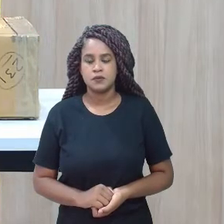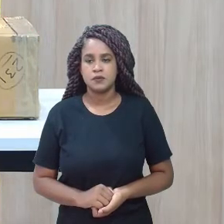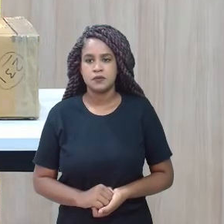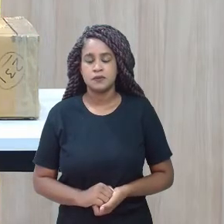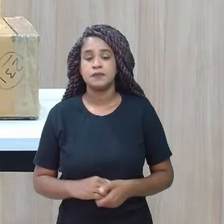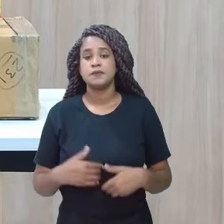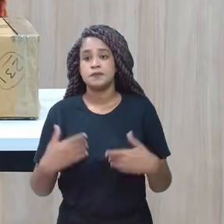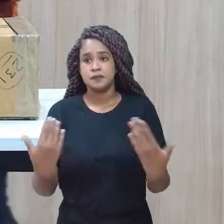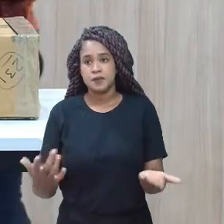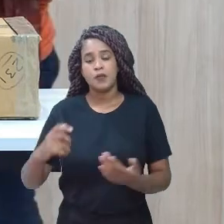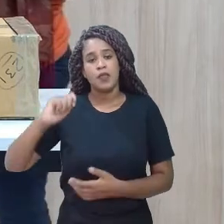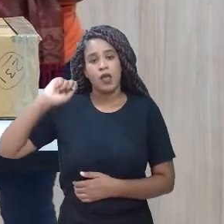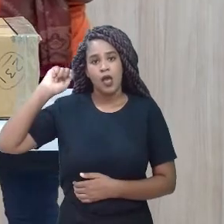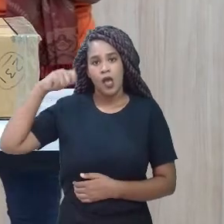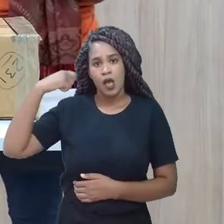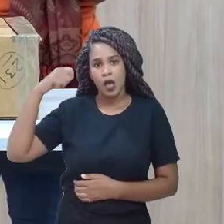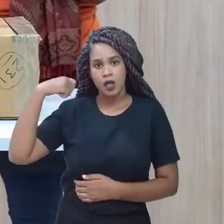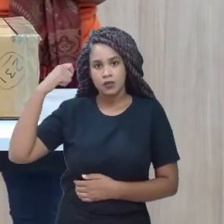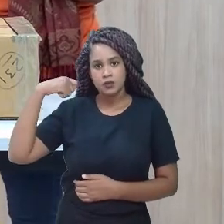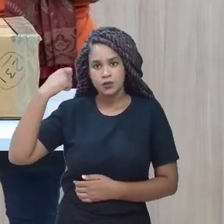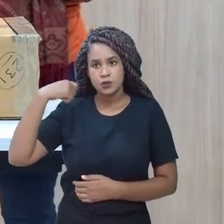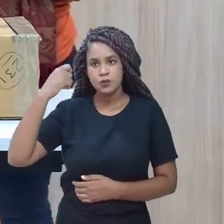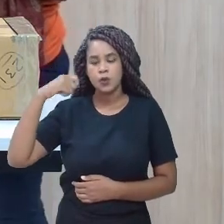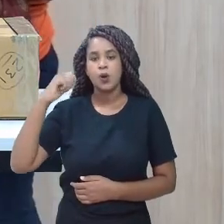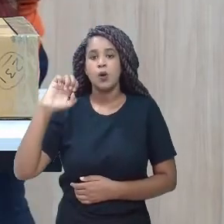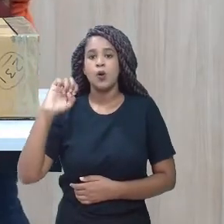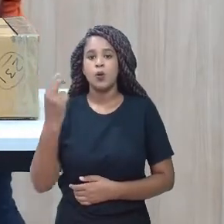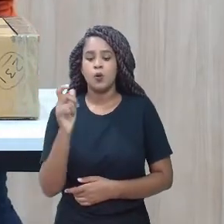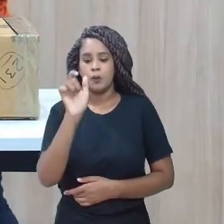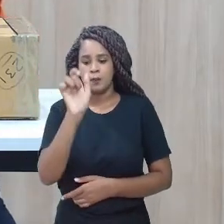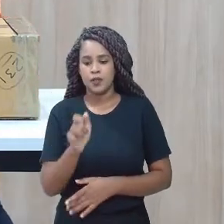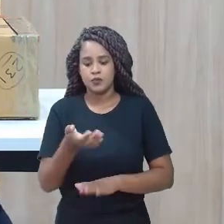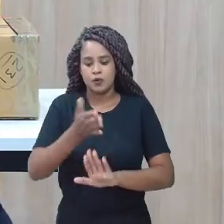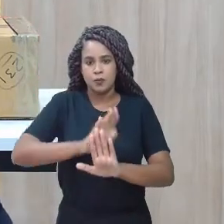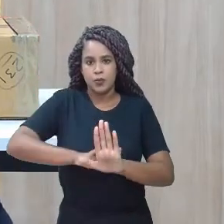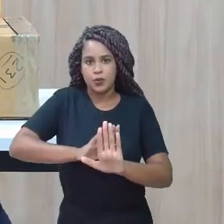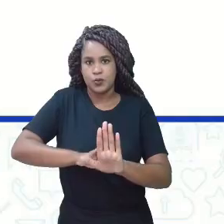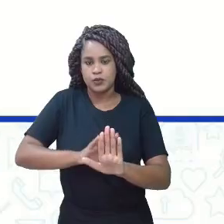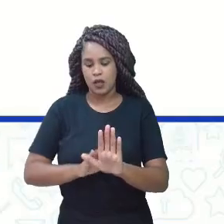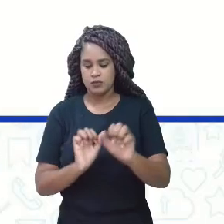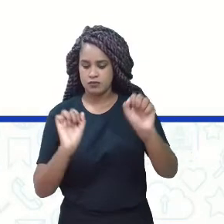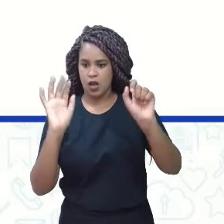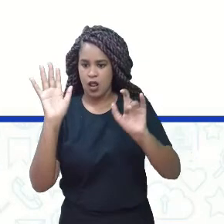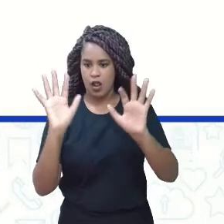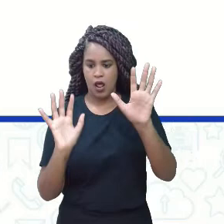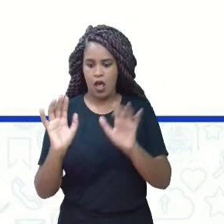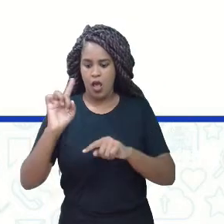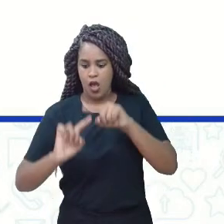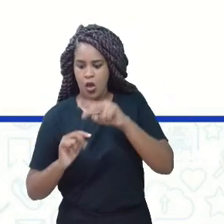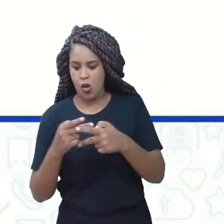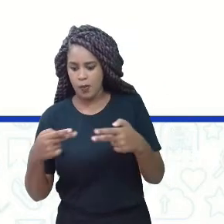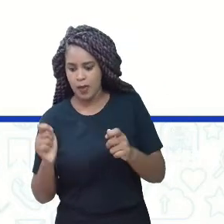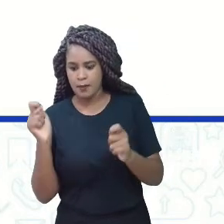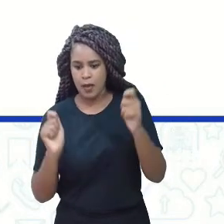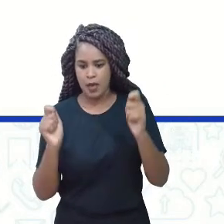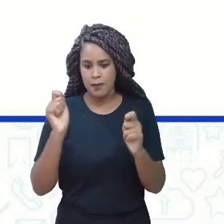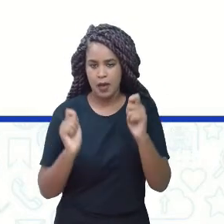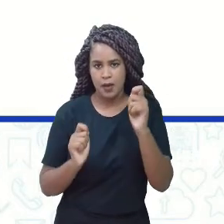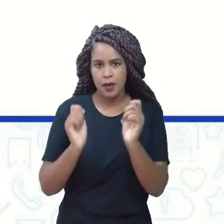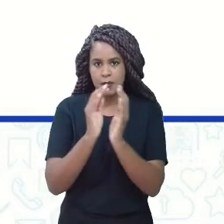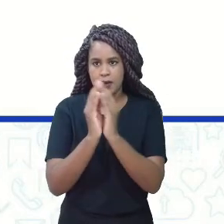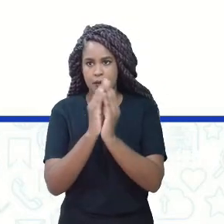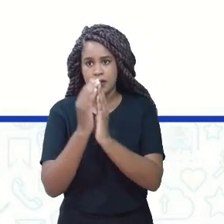Bom, o ator, o manipulador, a gente vai falar bem rapidinho, tá? A manipulação da sombra para o espetáculo, ela exige que